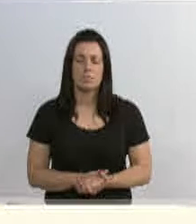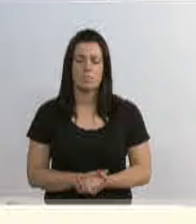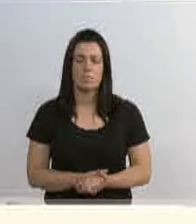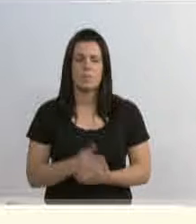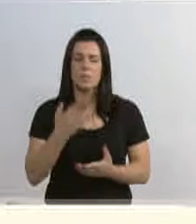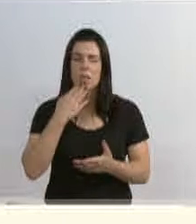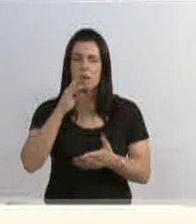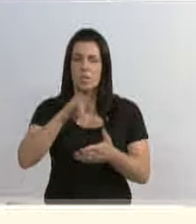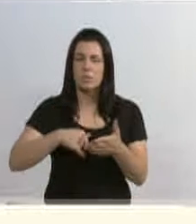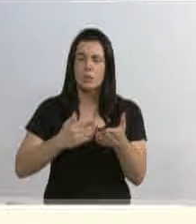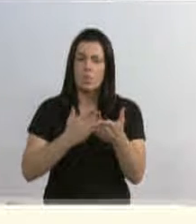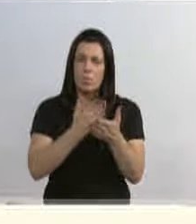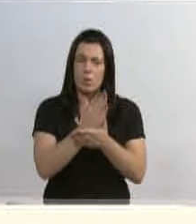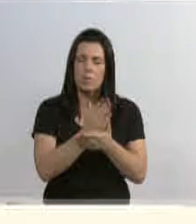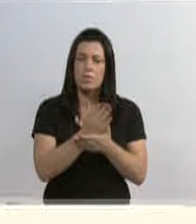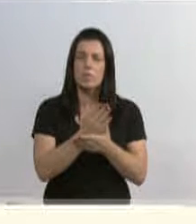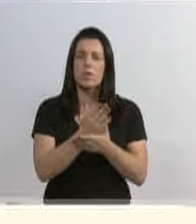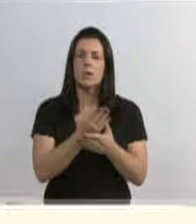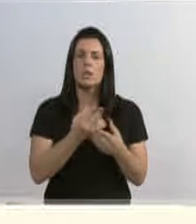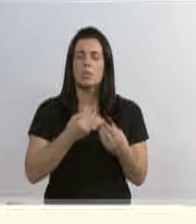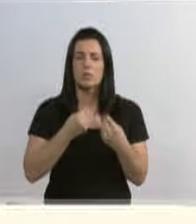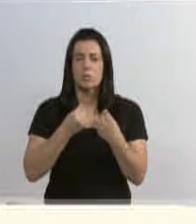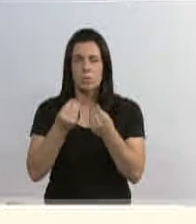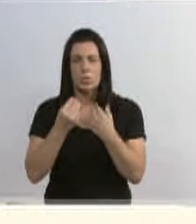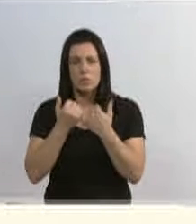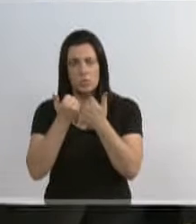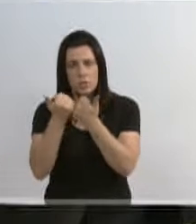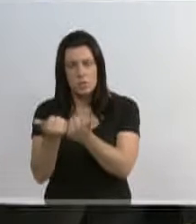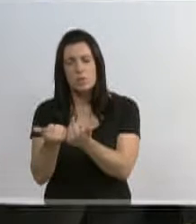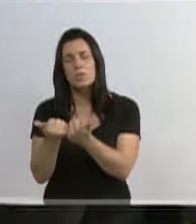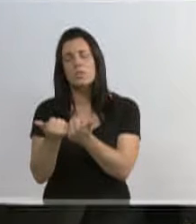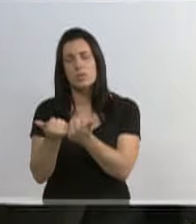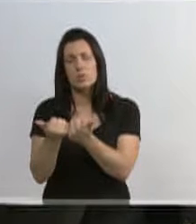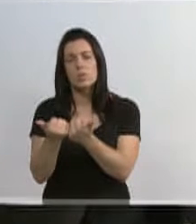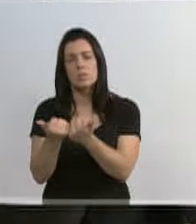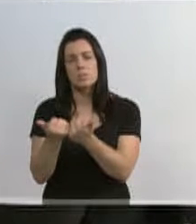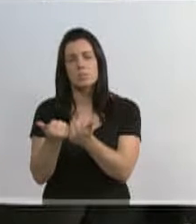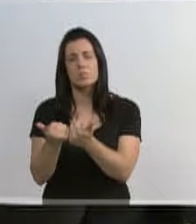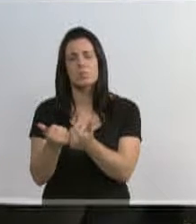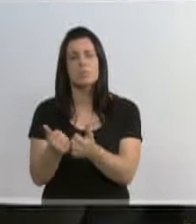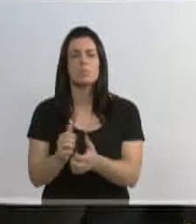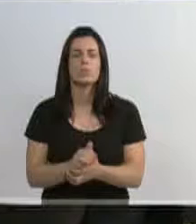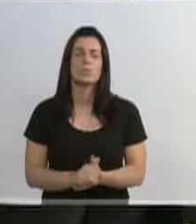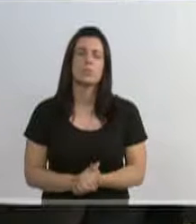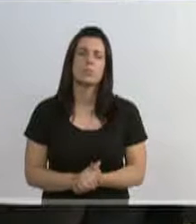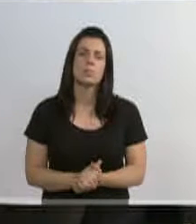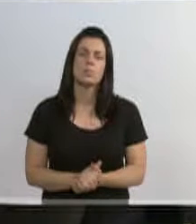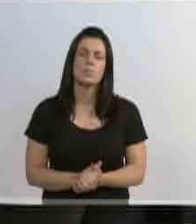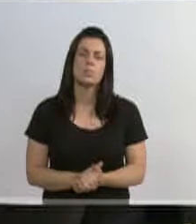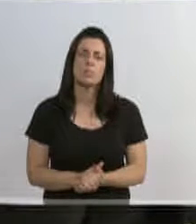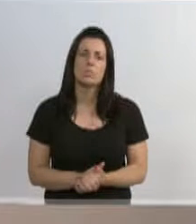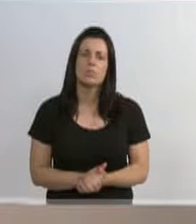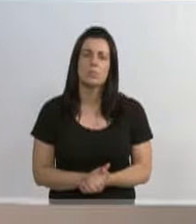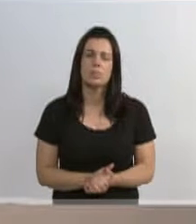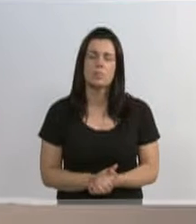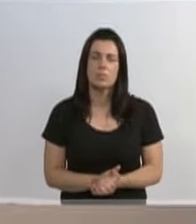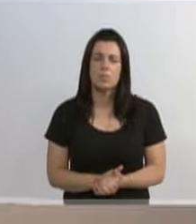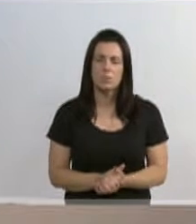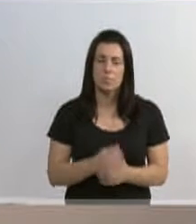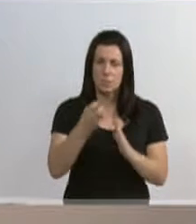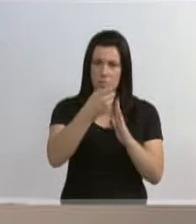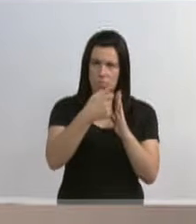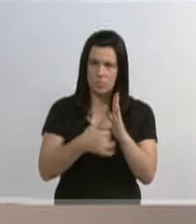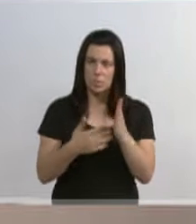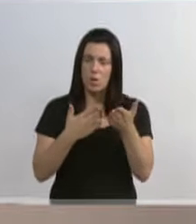Requerimento aprovado e a diretoria legislativa para providências. Em votação, moção de autoria do